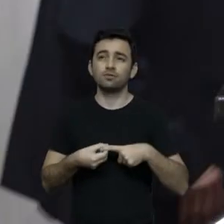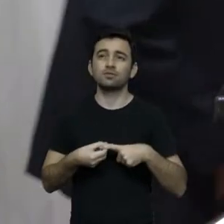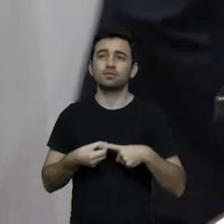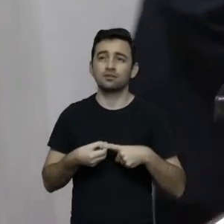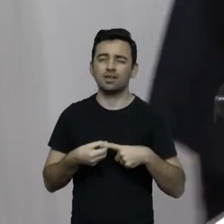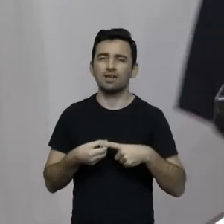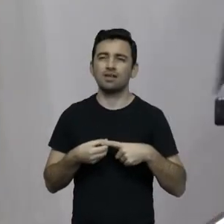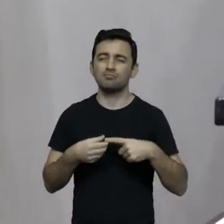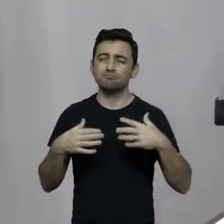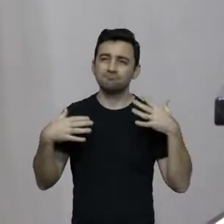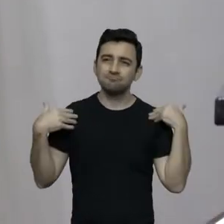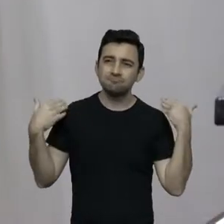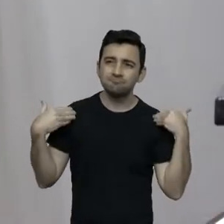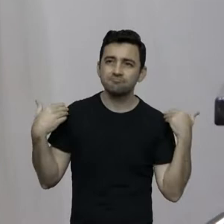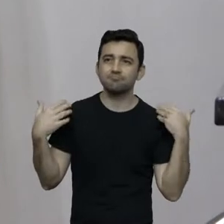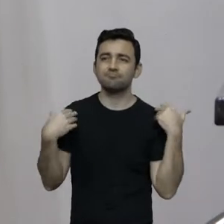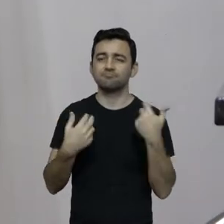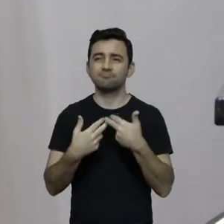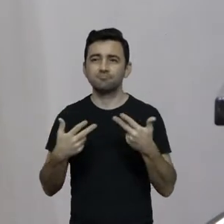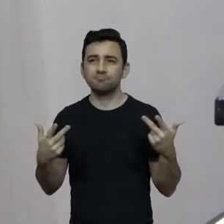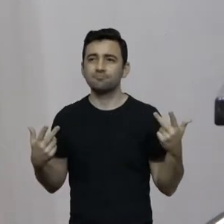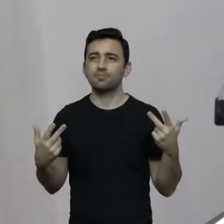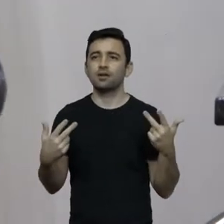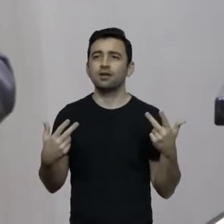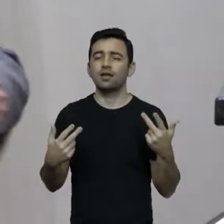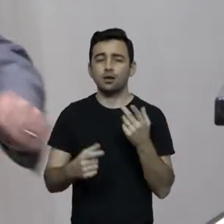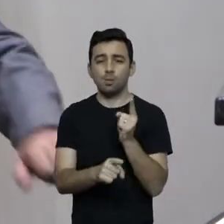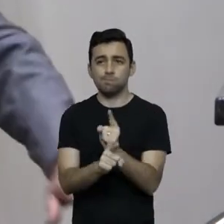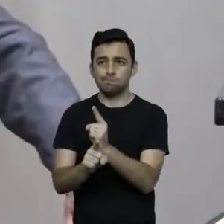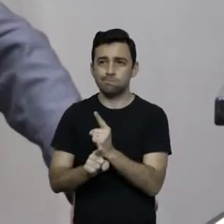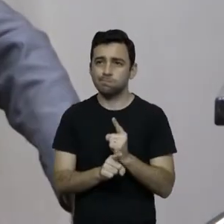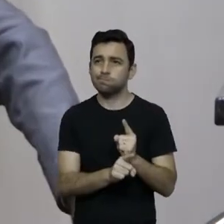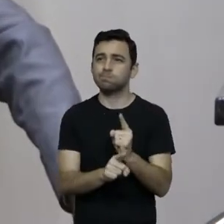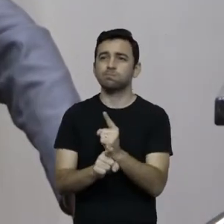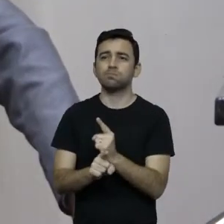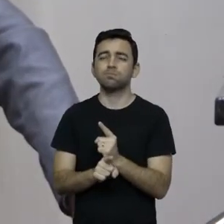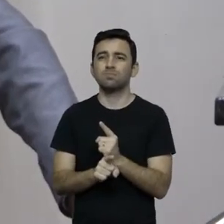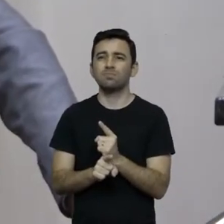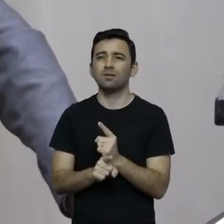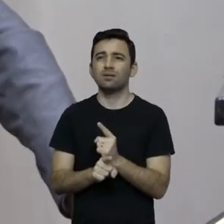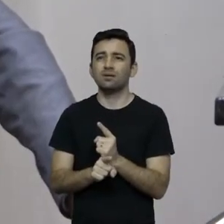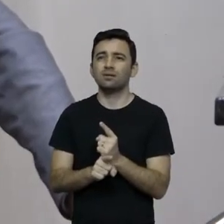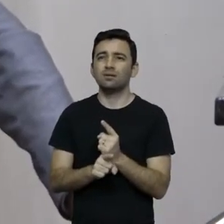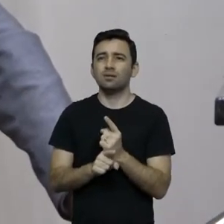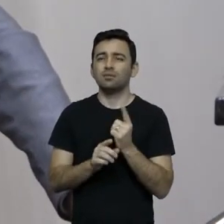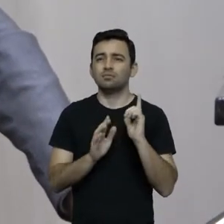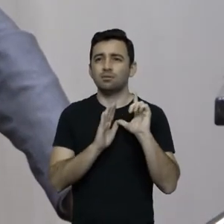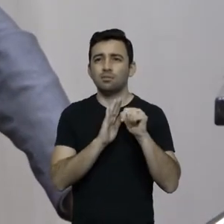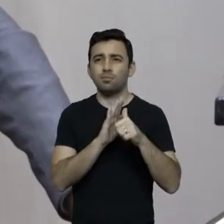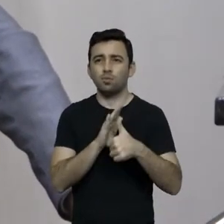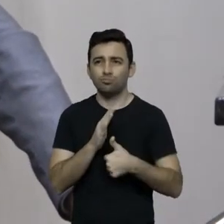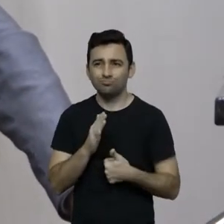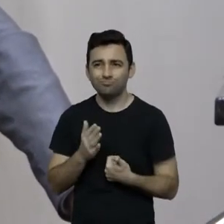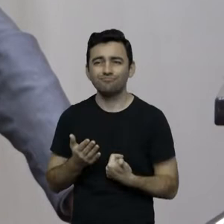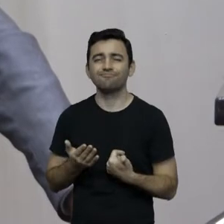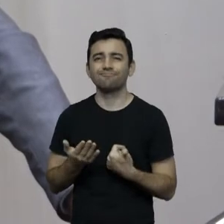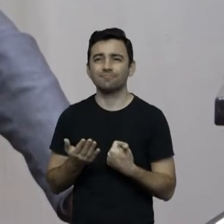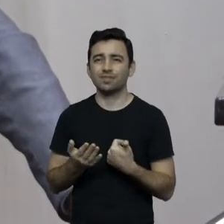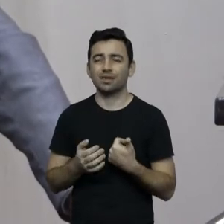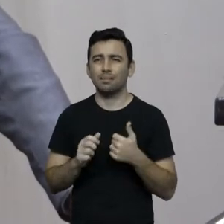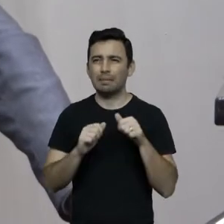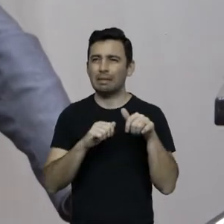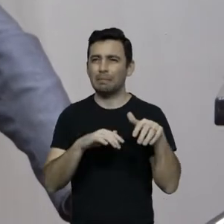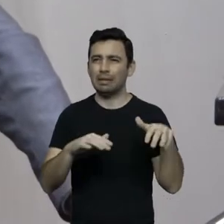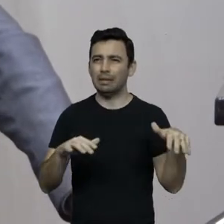lazer o momento do reencontro depois de uma pandemia